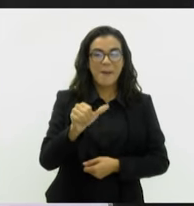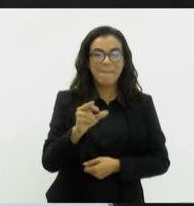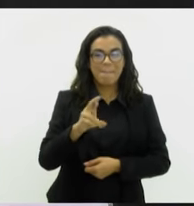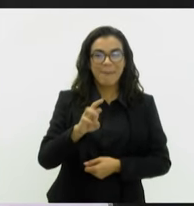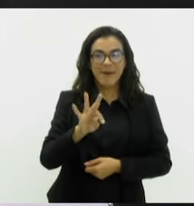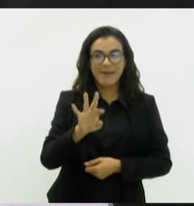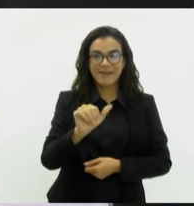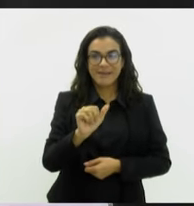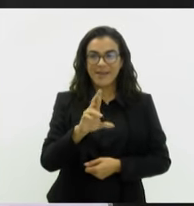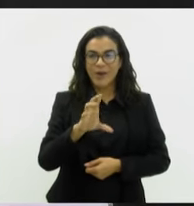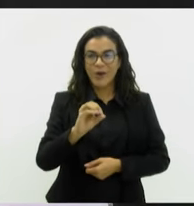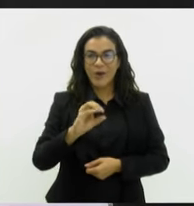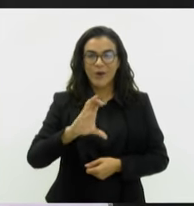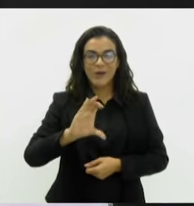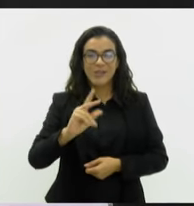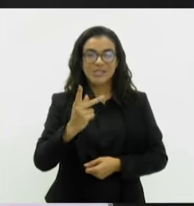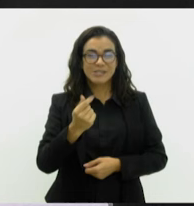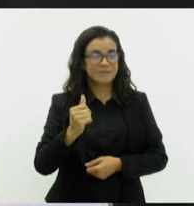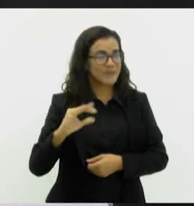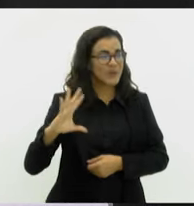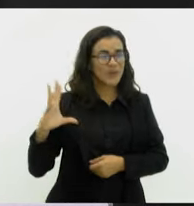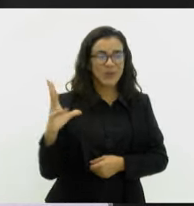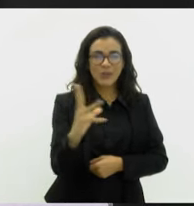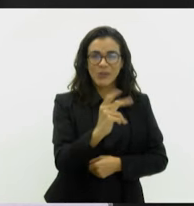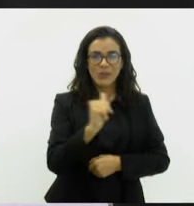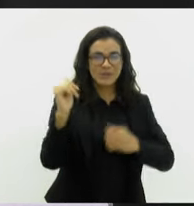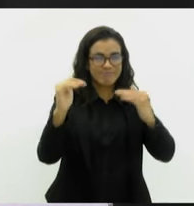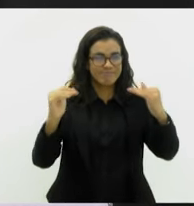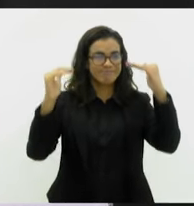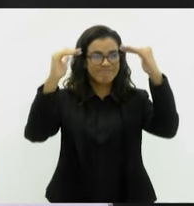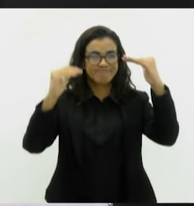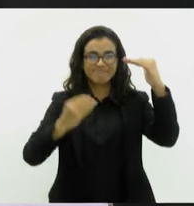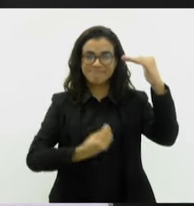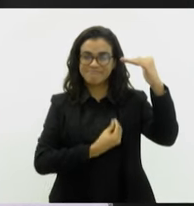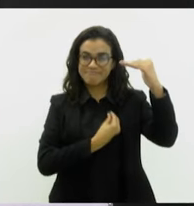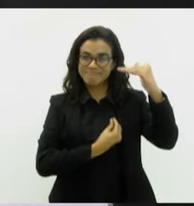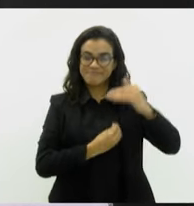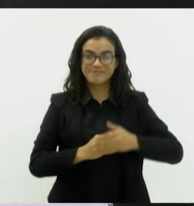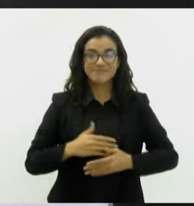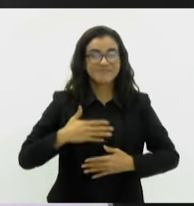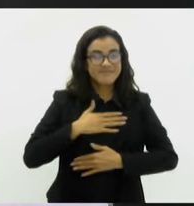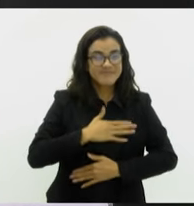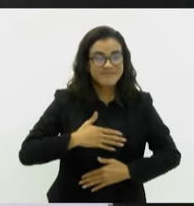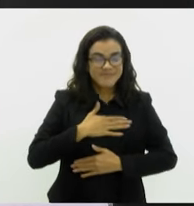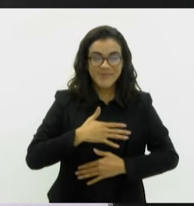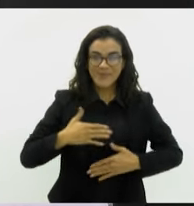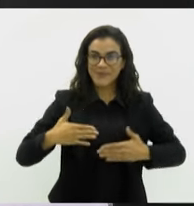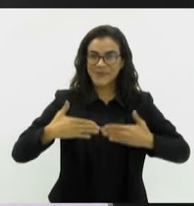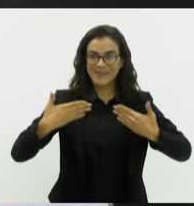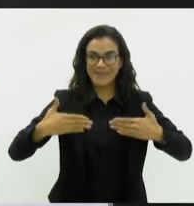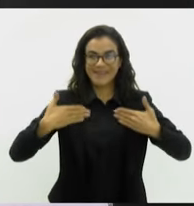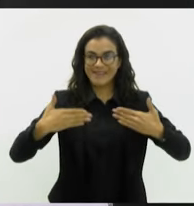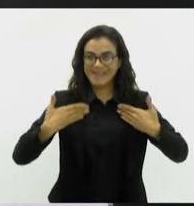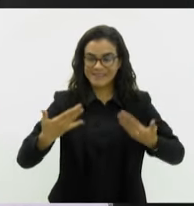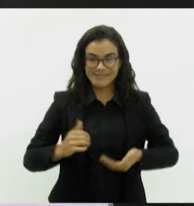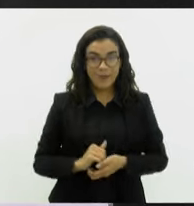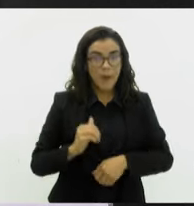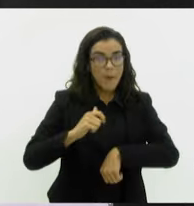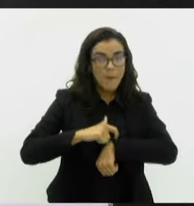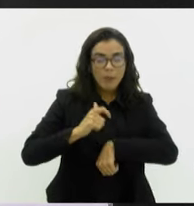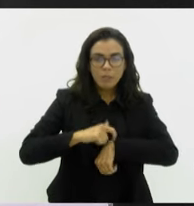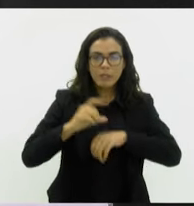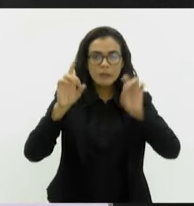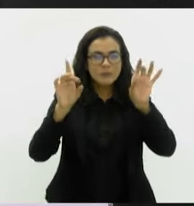Rocha e todas as autoridades aqui presentes né eu Saúdo com muita alegria esse é um momento muito